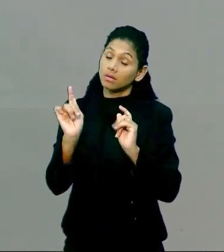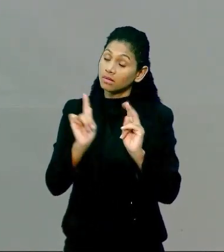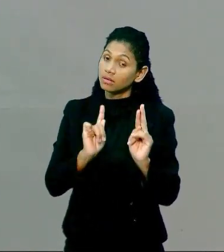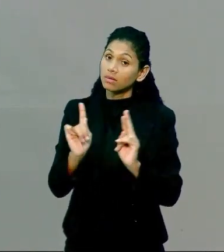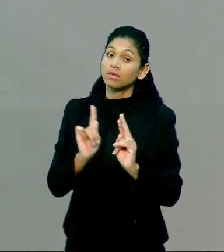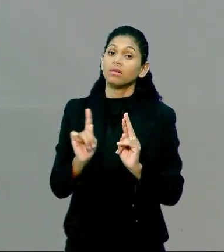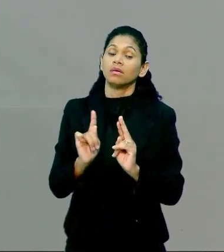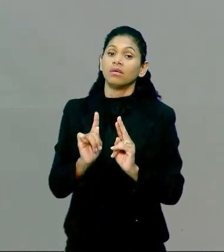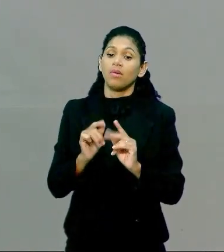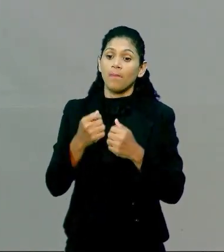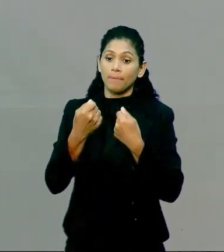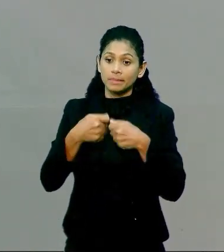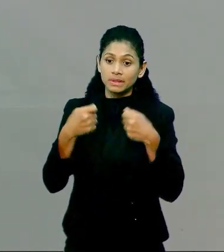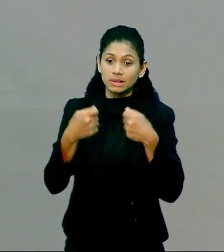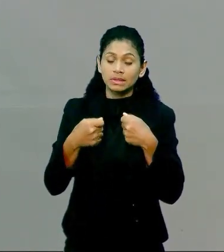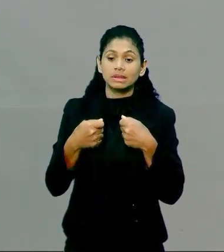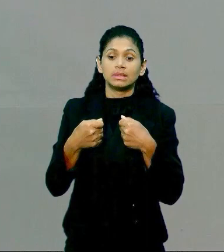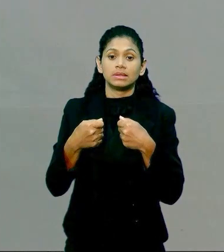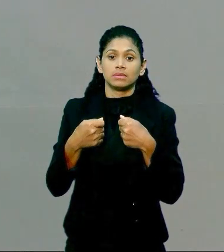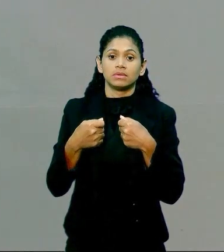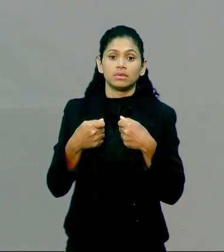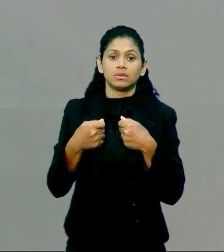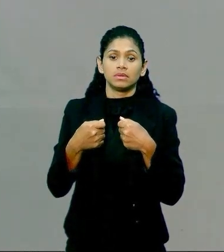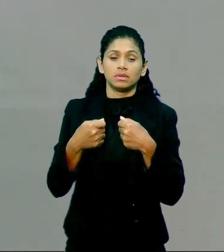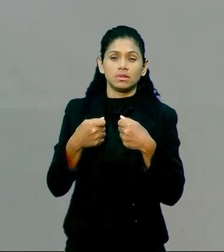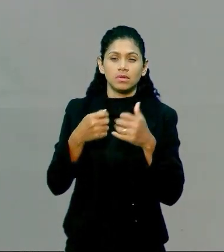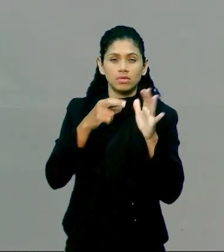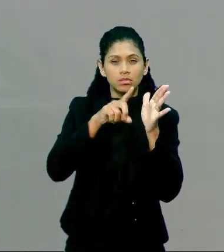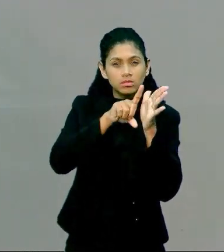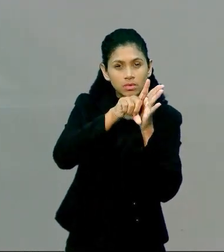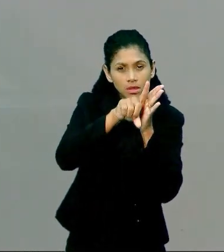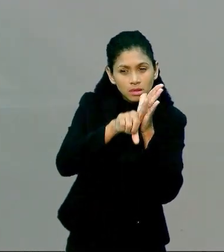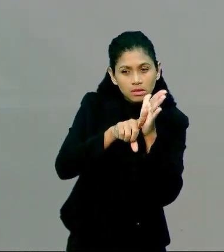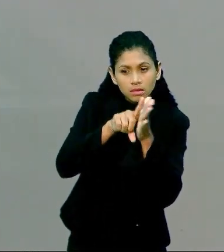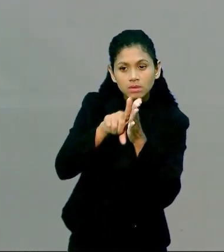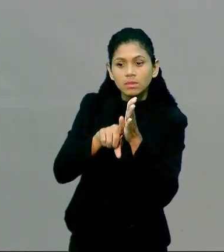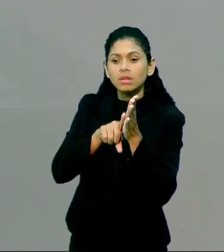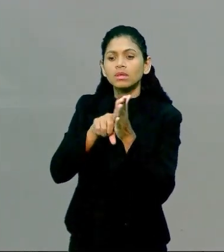analisar de maneira aí bem consistente, bem lógica,